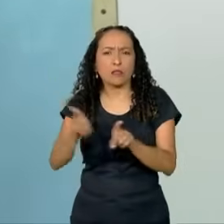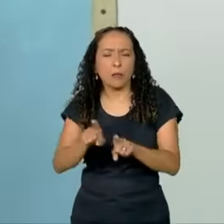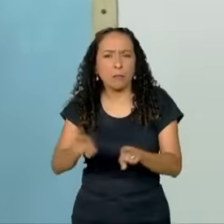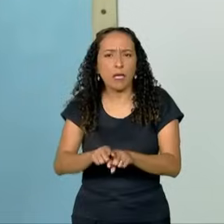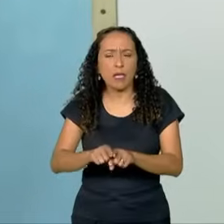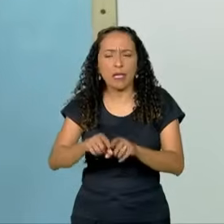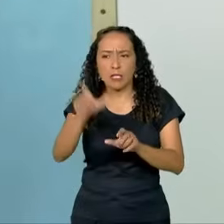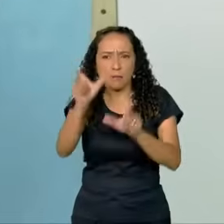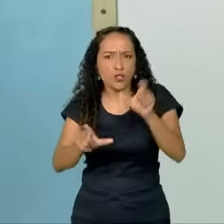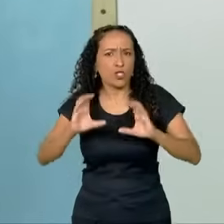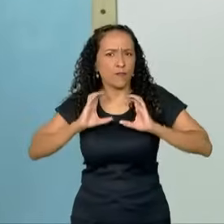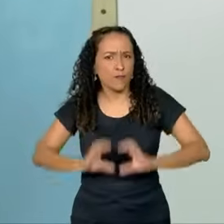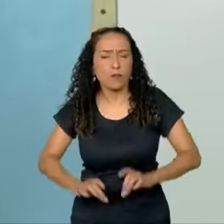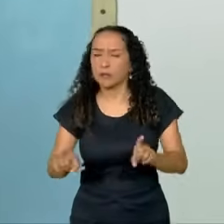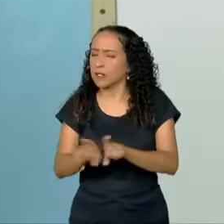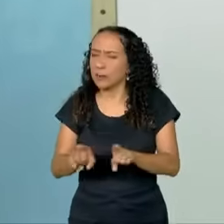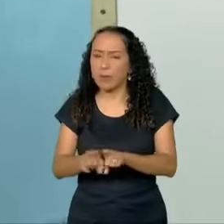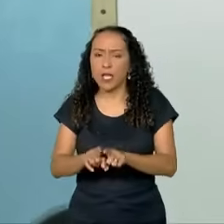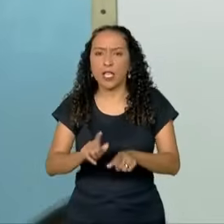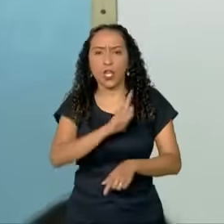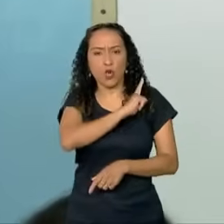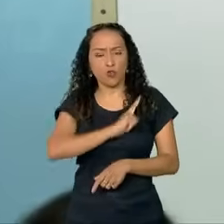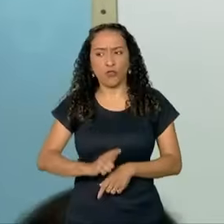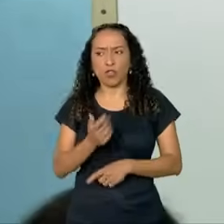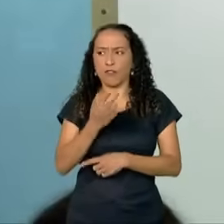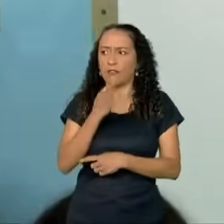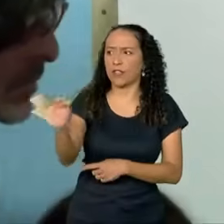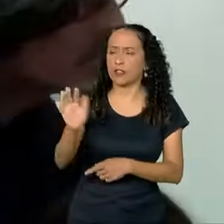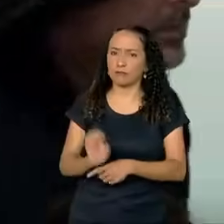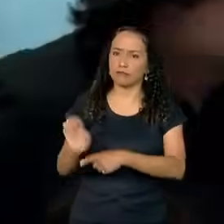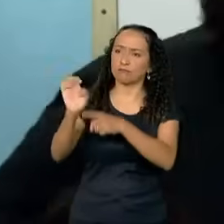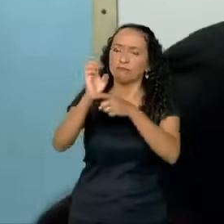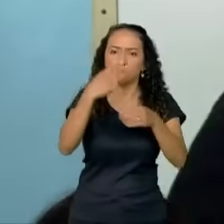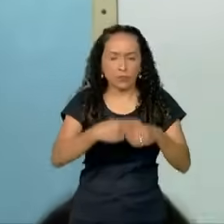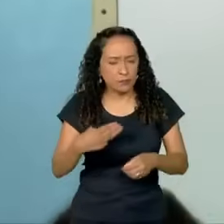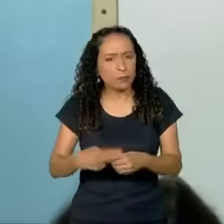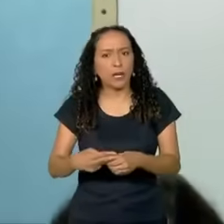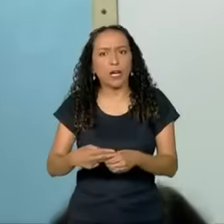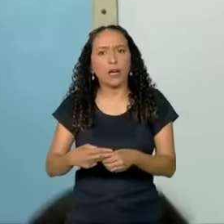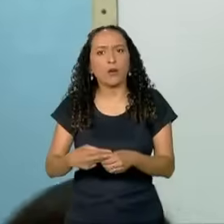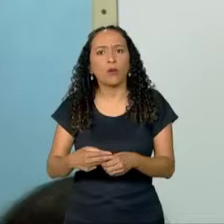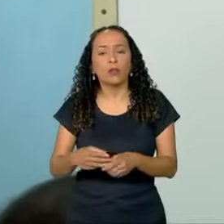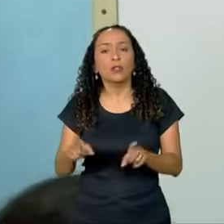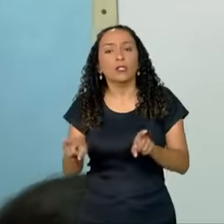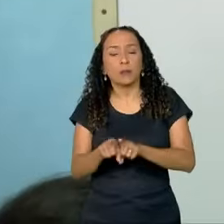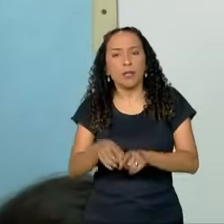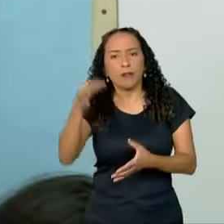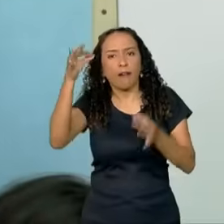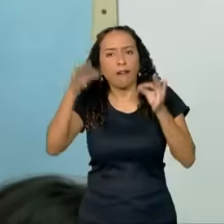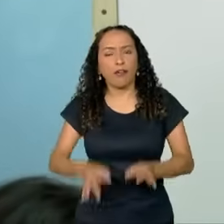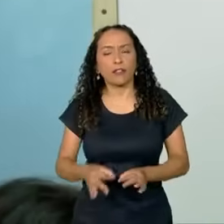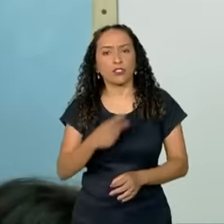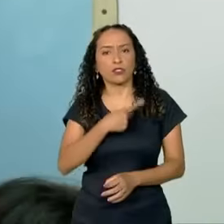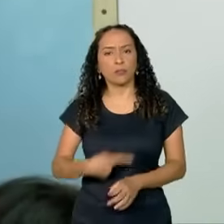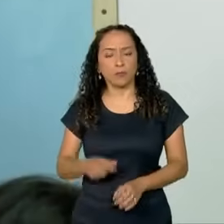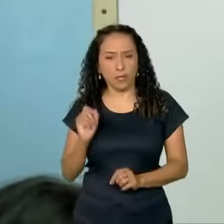os civis, certo? O governo federal, estadual e municipal. E quero lhe garantir,